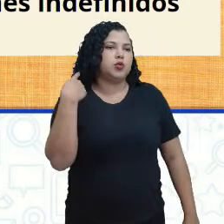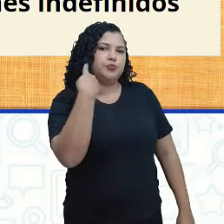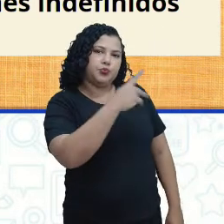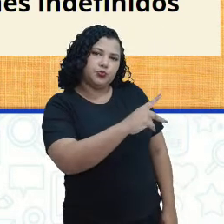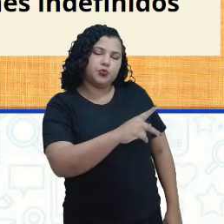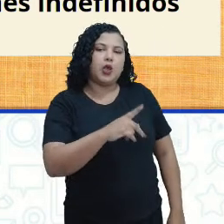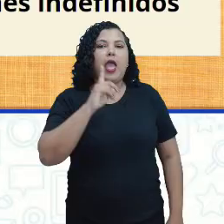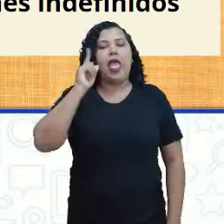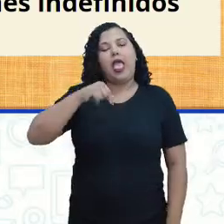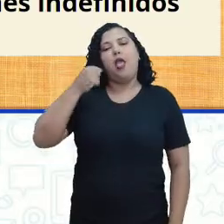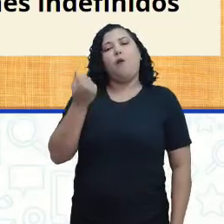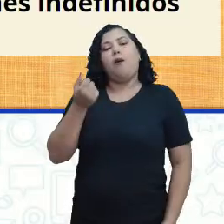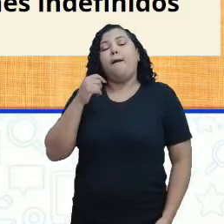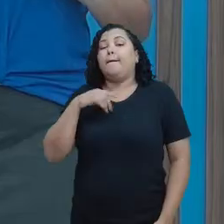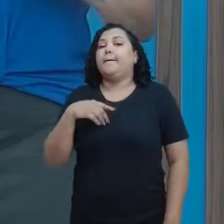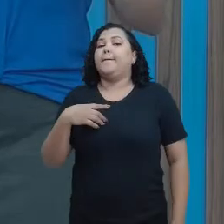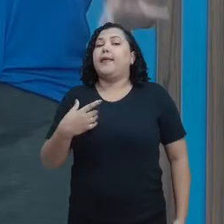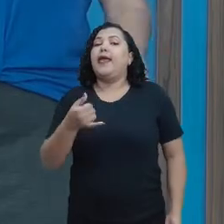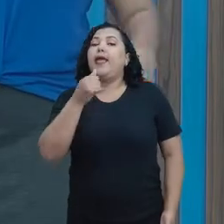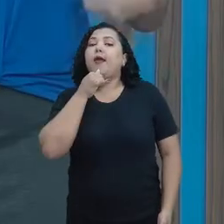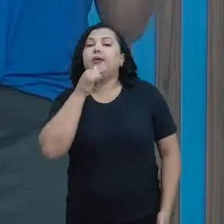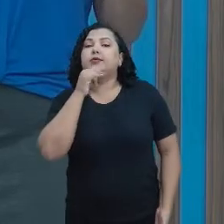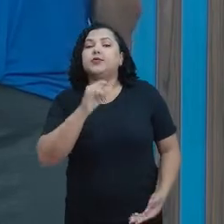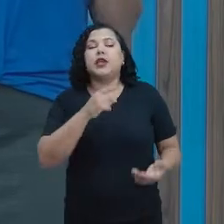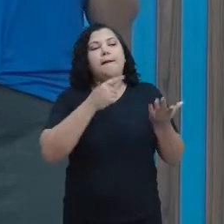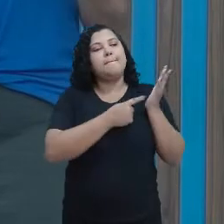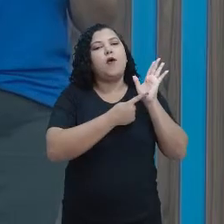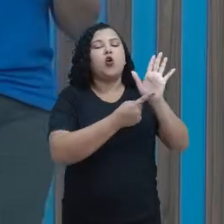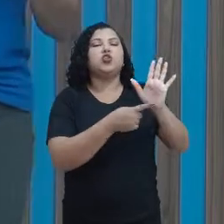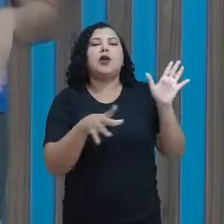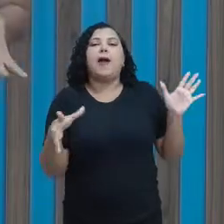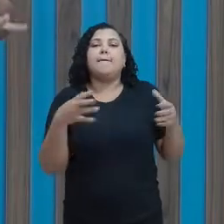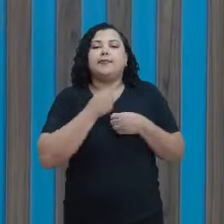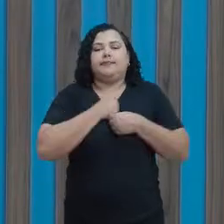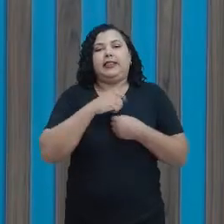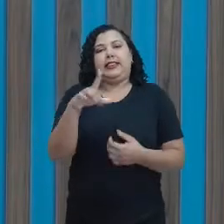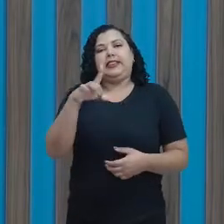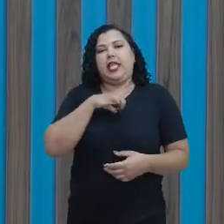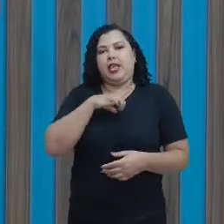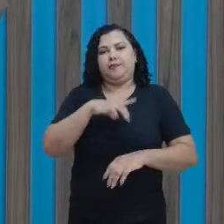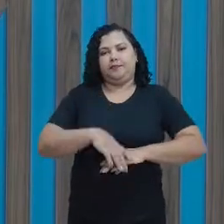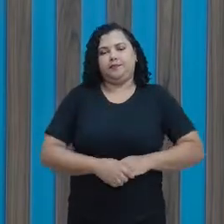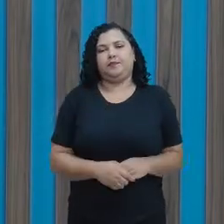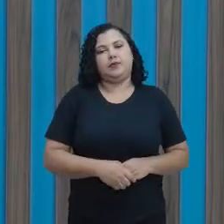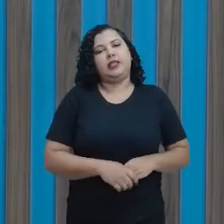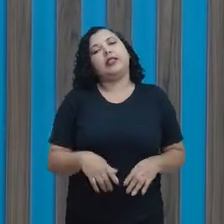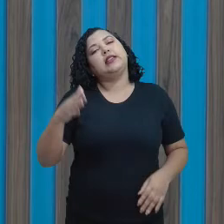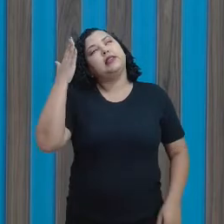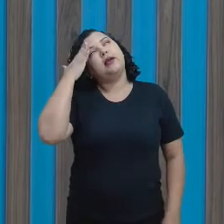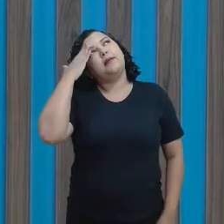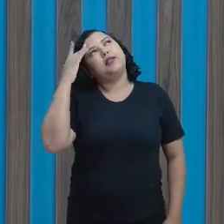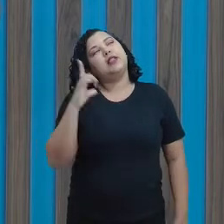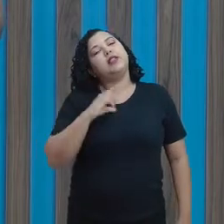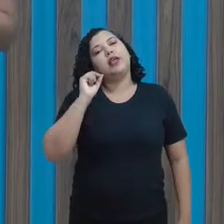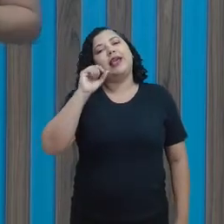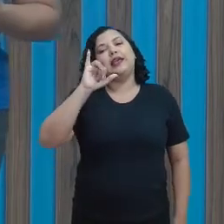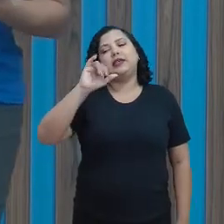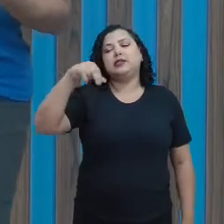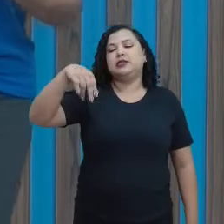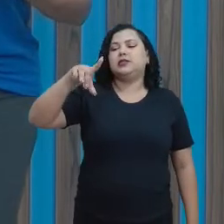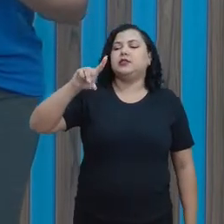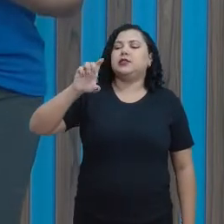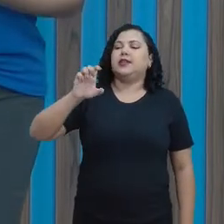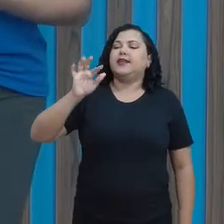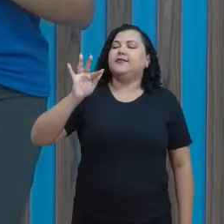uma posição. É o que indica posse. E a gente tem a ideia de indefinição, ou seja,